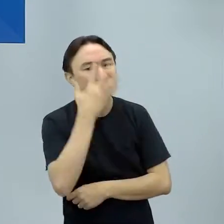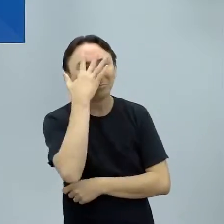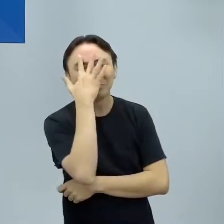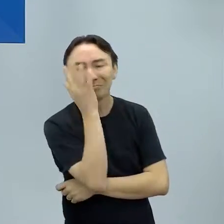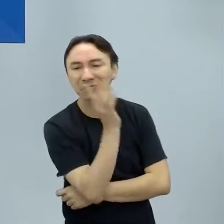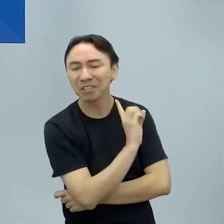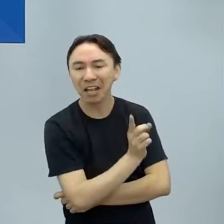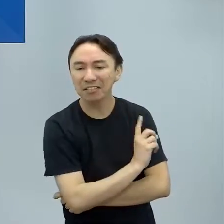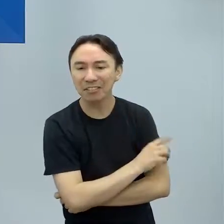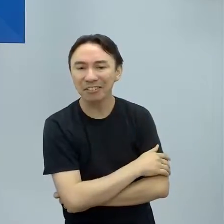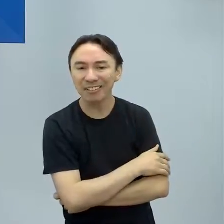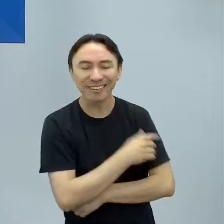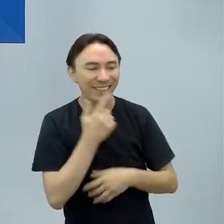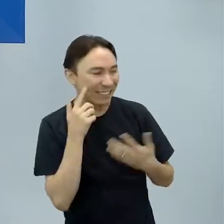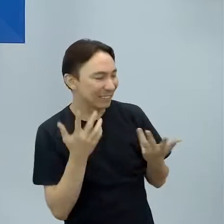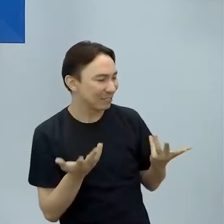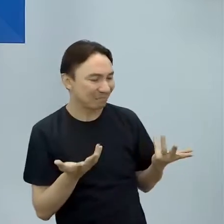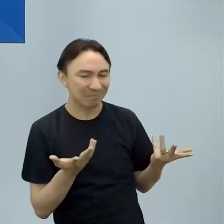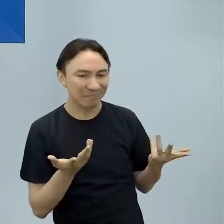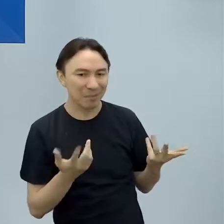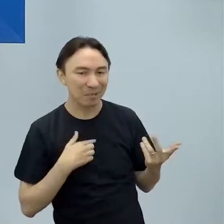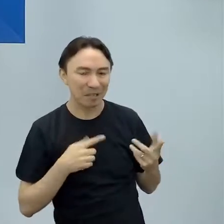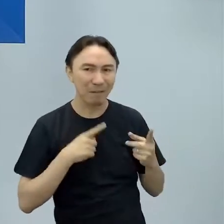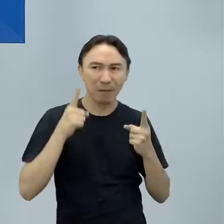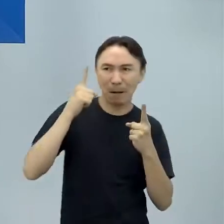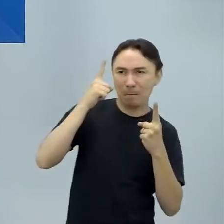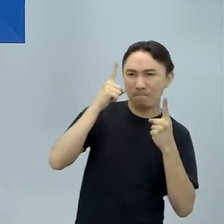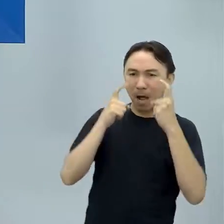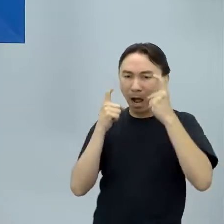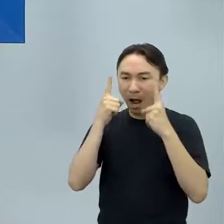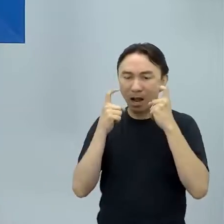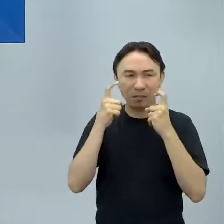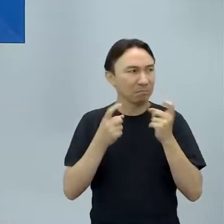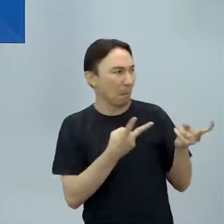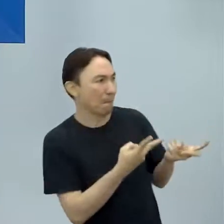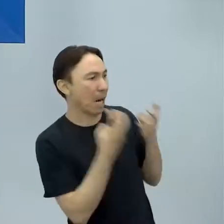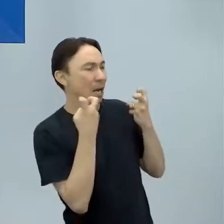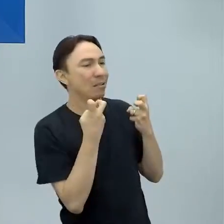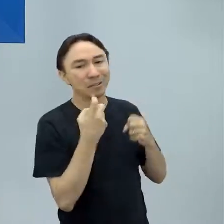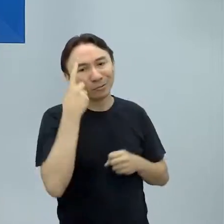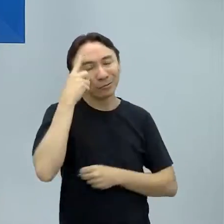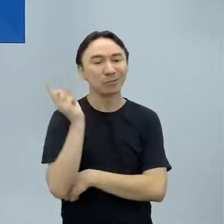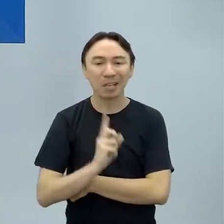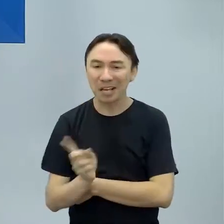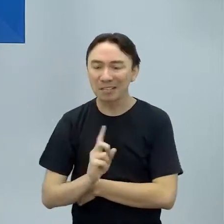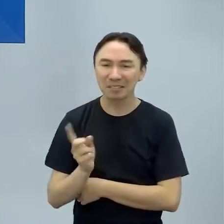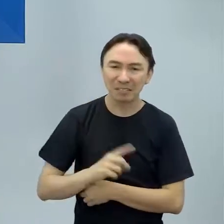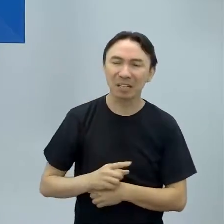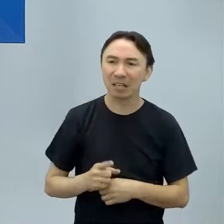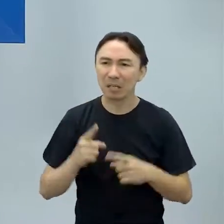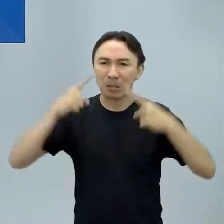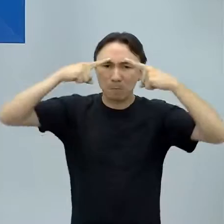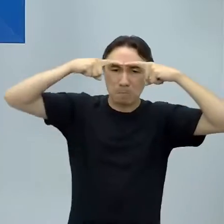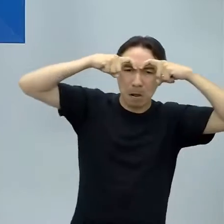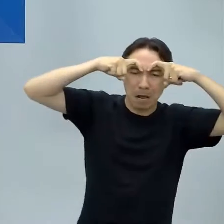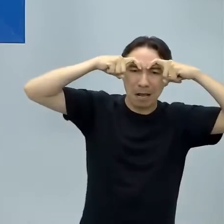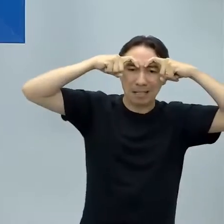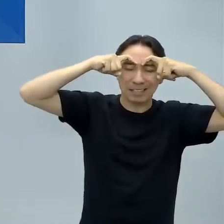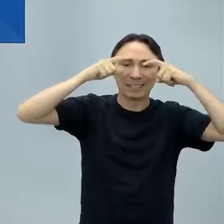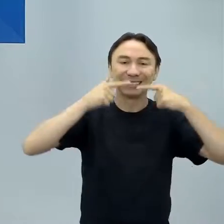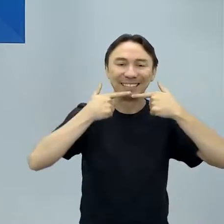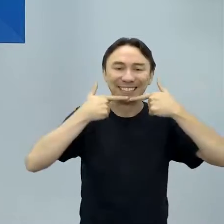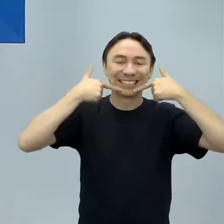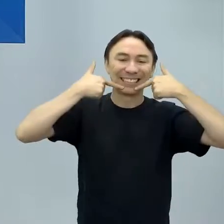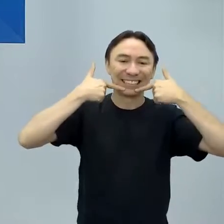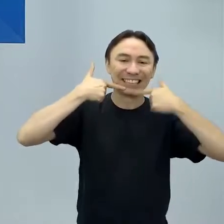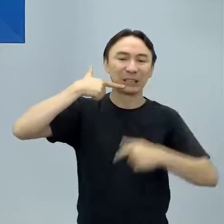para ele é difícil fazer essa leitura de expressão facial, de entender o que está acontecendo, seja uma cara brava, ou só uma cara feliz, ou uma cara triste. Então